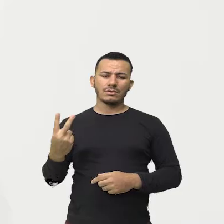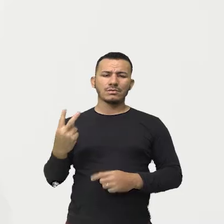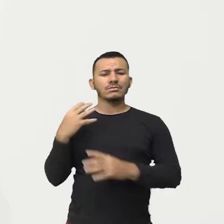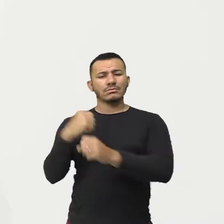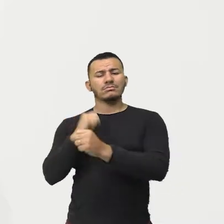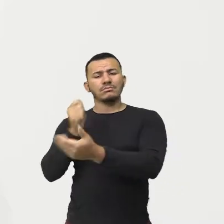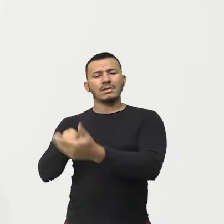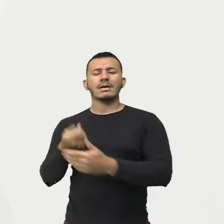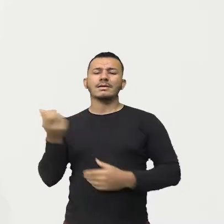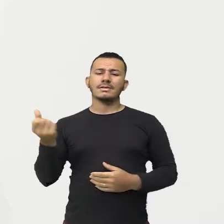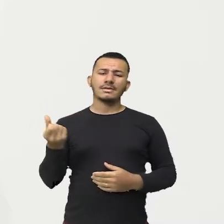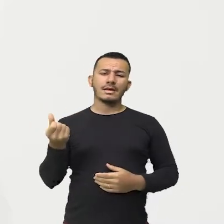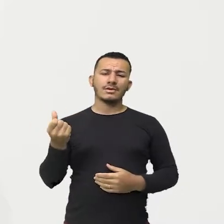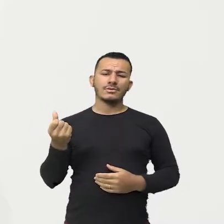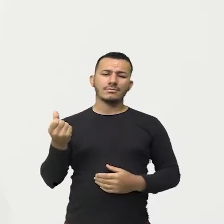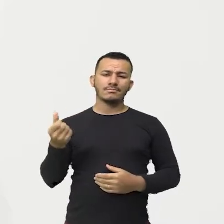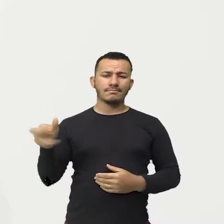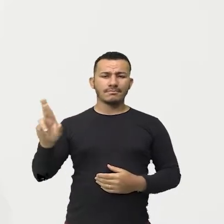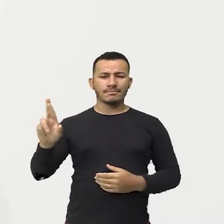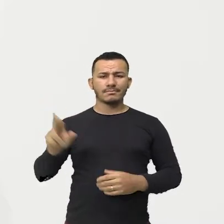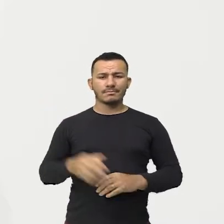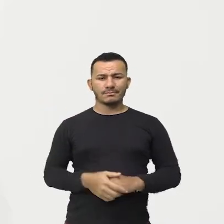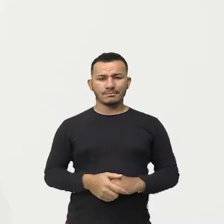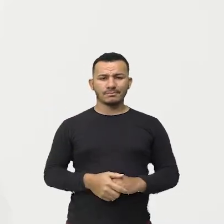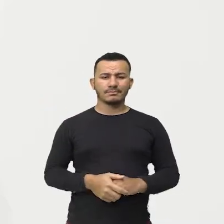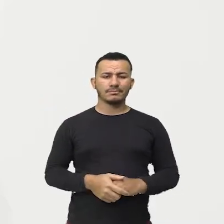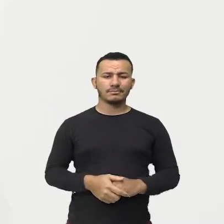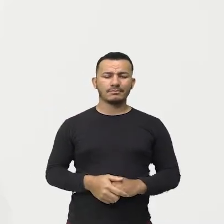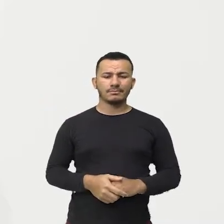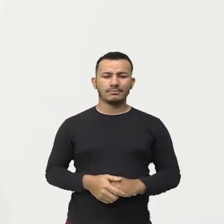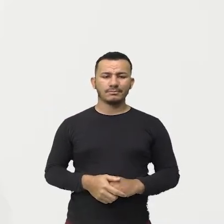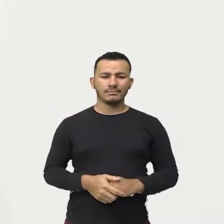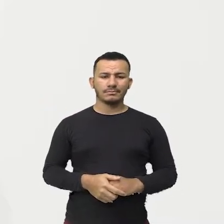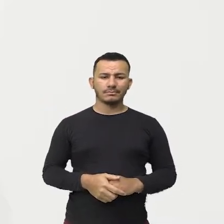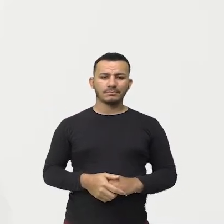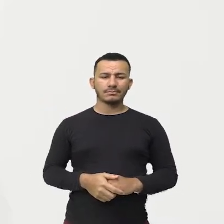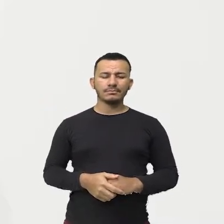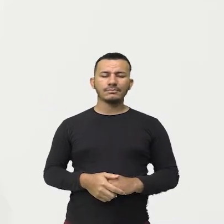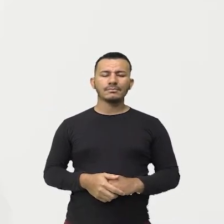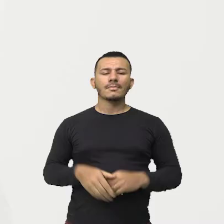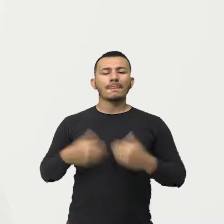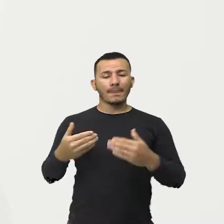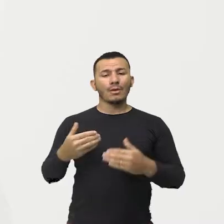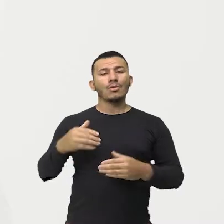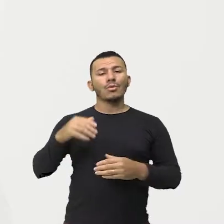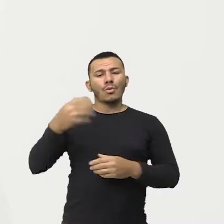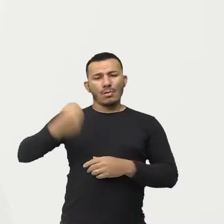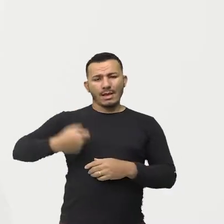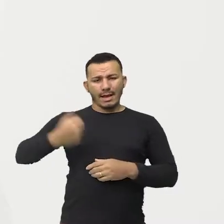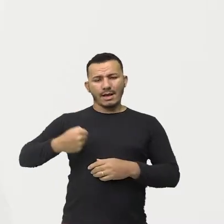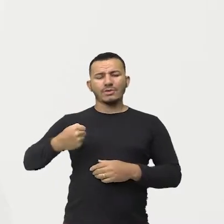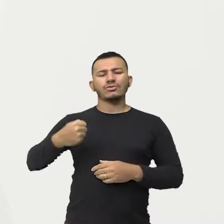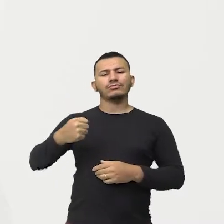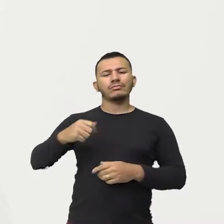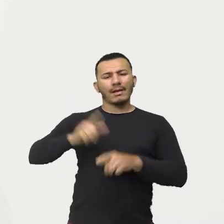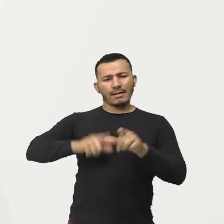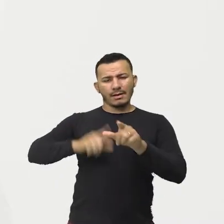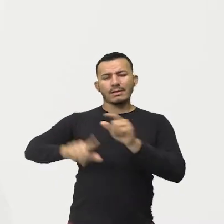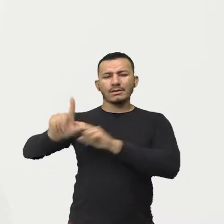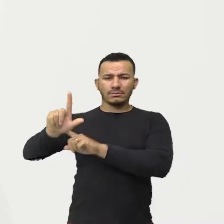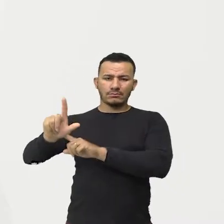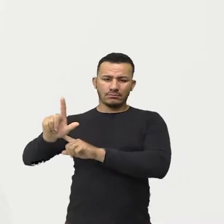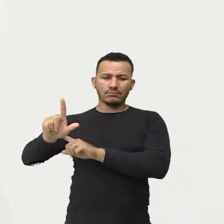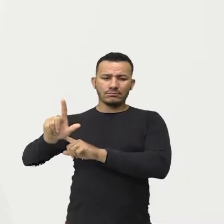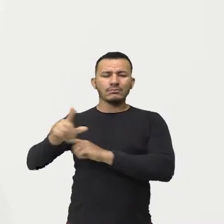ele ia pagar R$6. Essa aqui é a ideia, ó. Então leite, a gente vai representar a quantidade de leite por